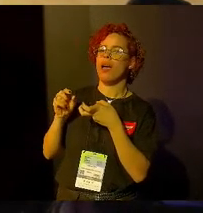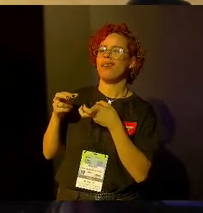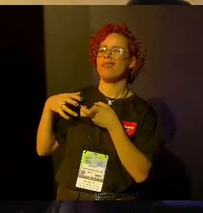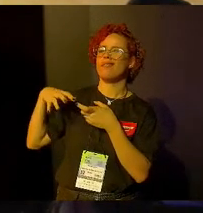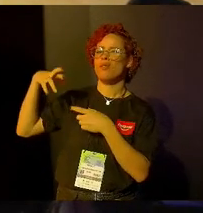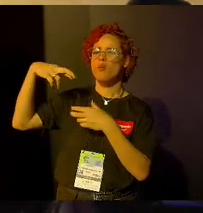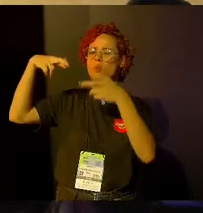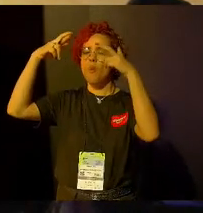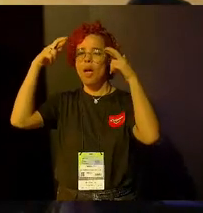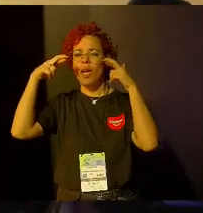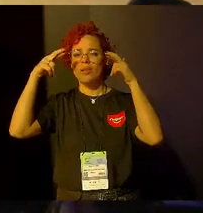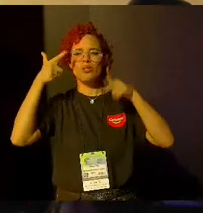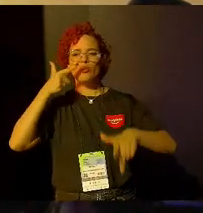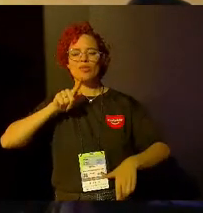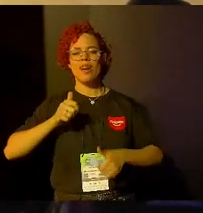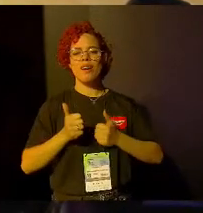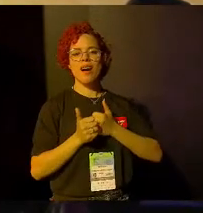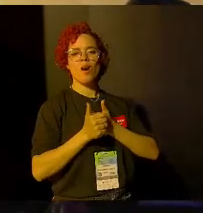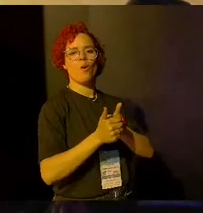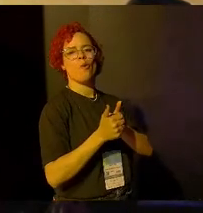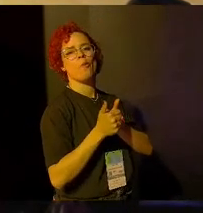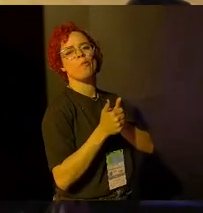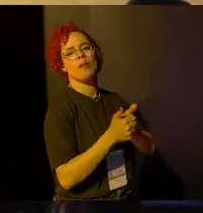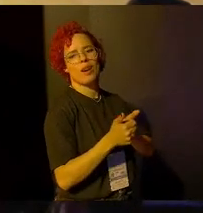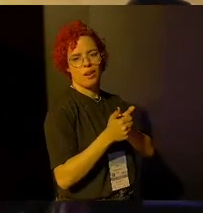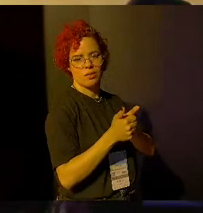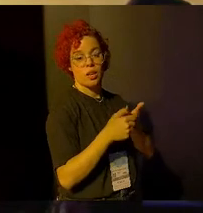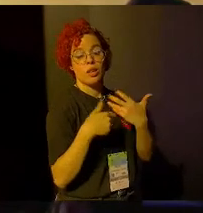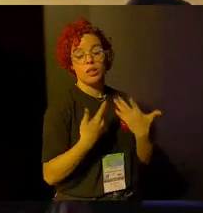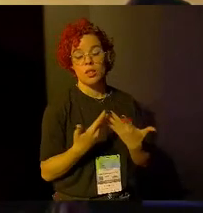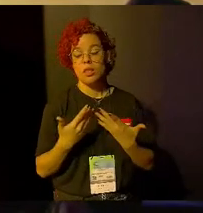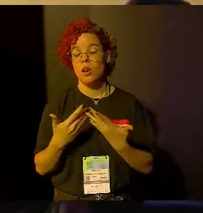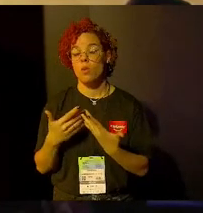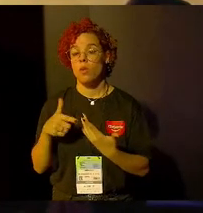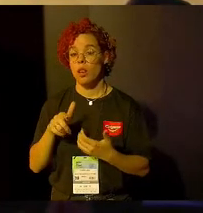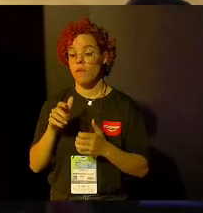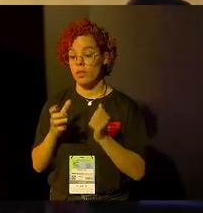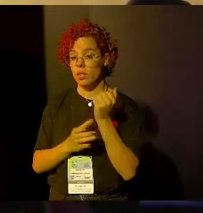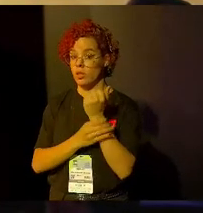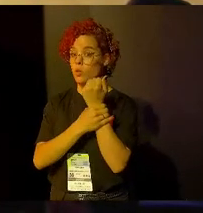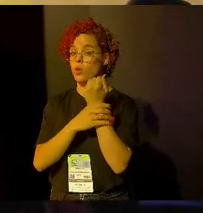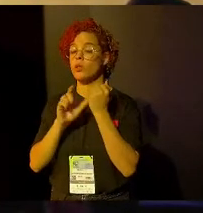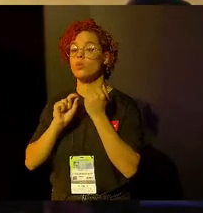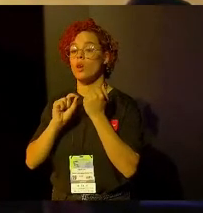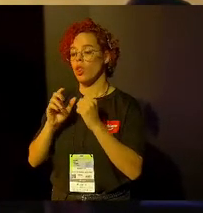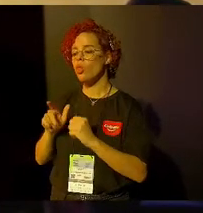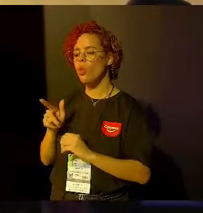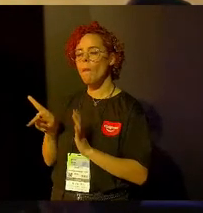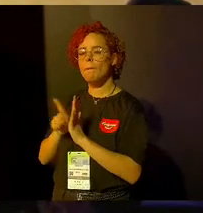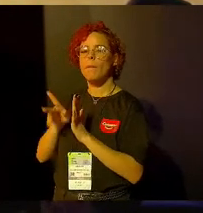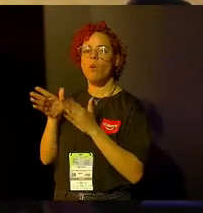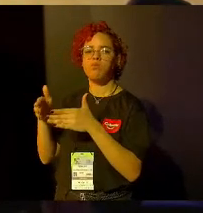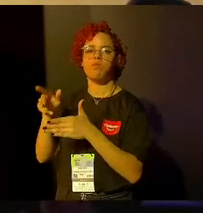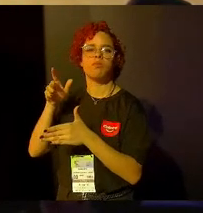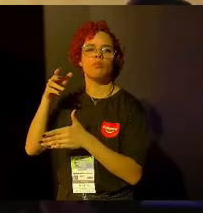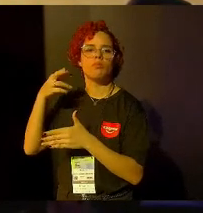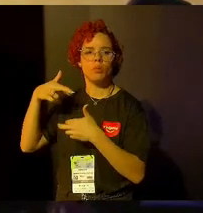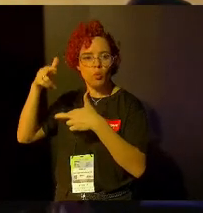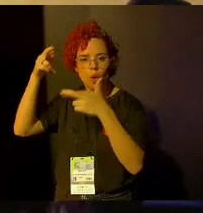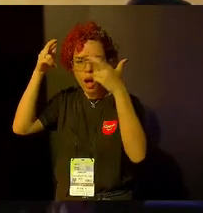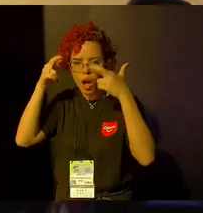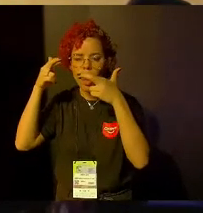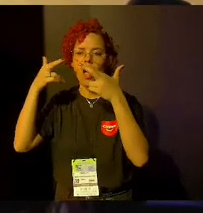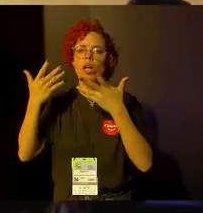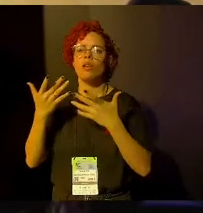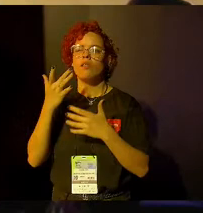e ele fazia a segurança particular do Rei Portanto ele era importante E aí ele começa a fazer umas falcatruas e